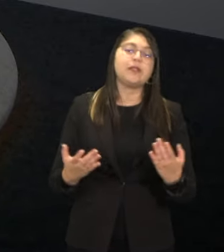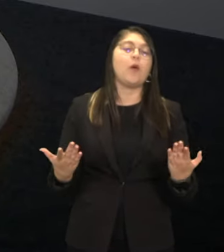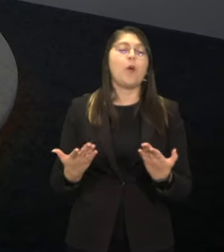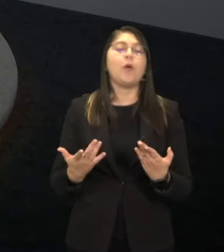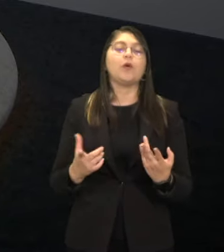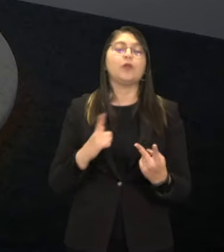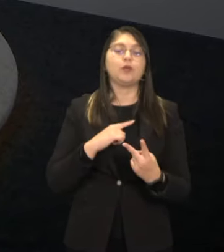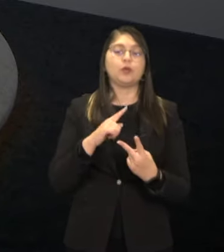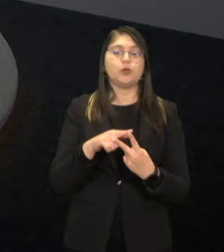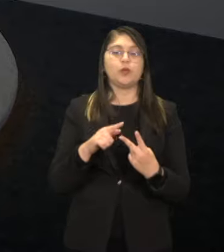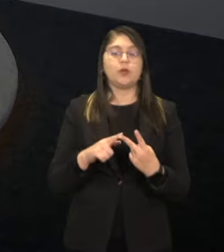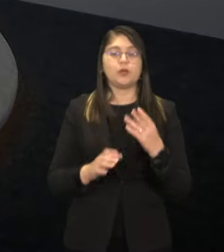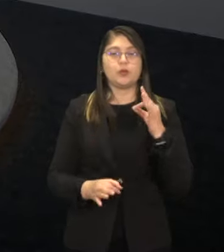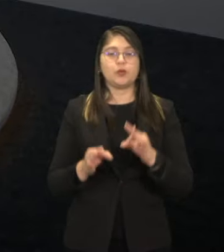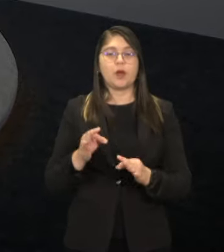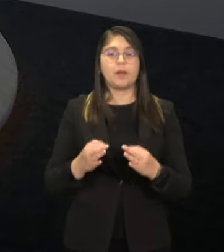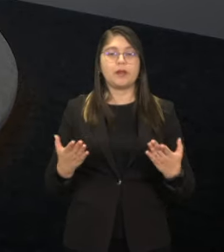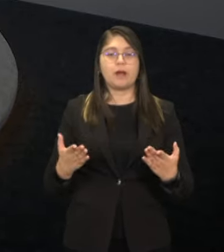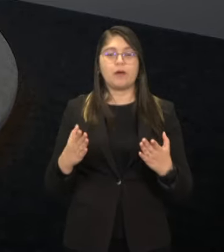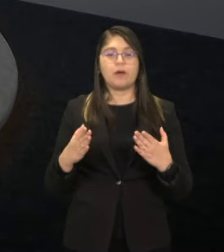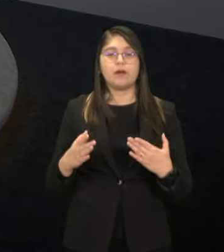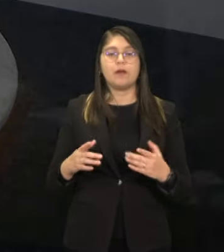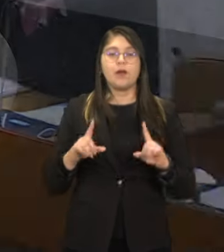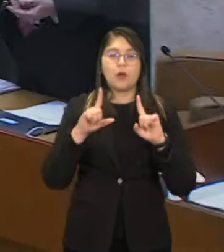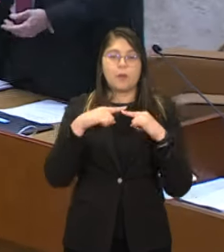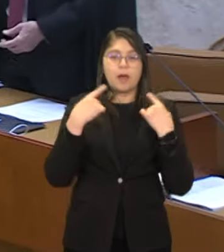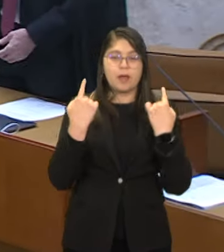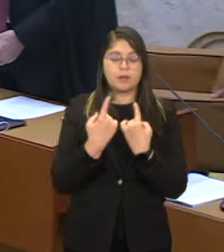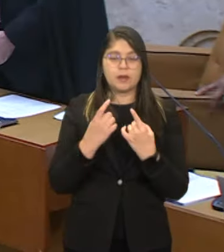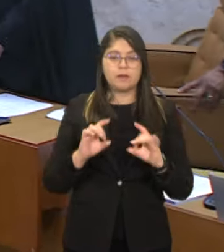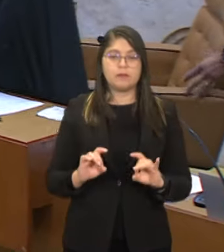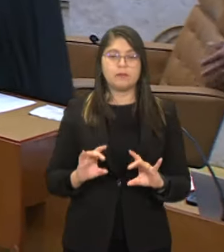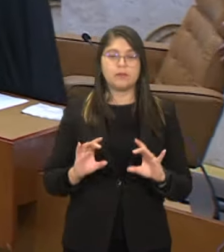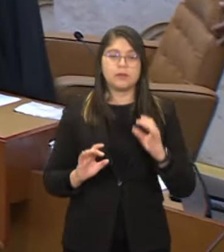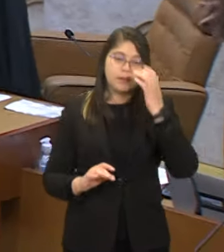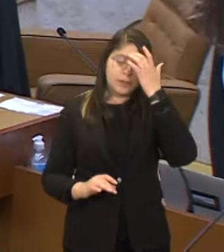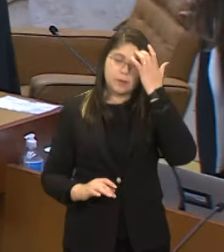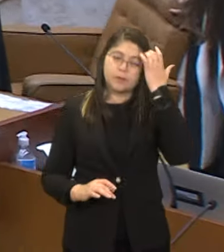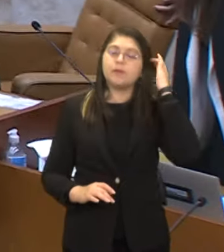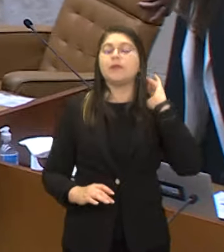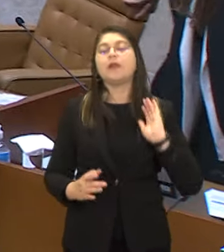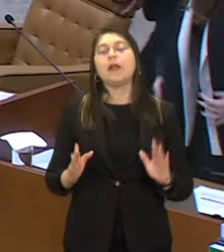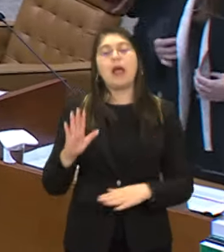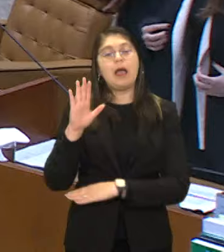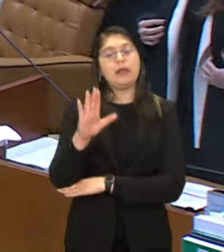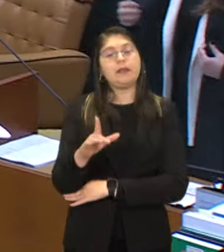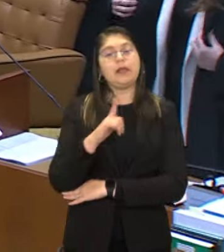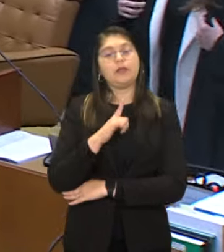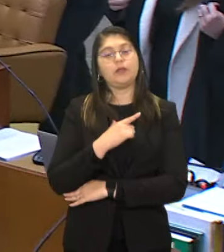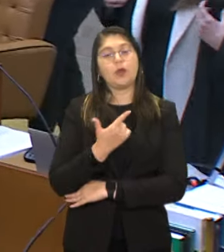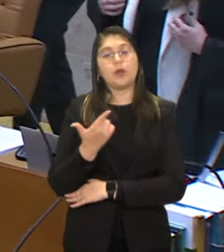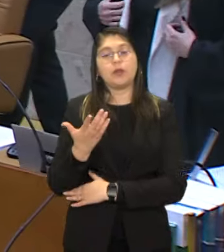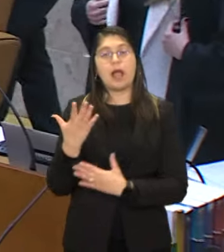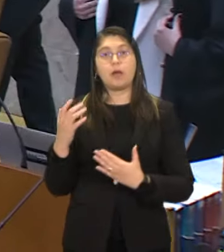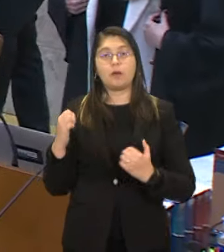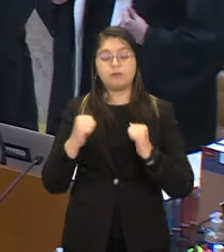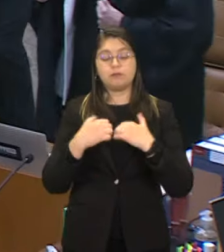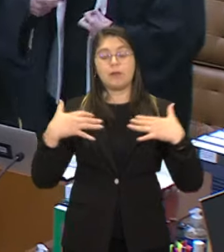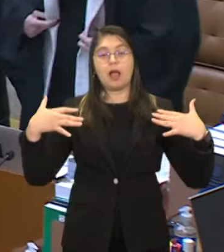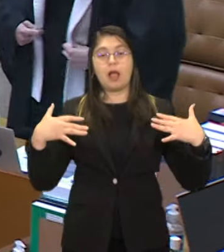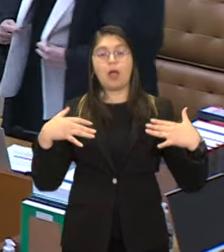uma sessão extraordinária agora pela manhã. À tarde teremos mais outra sessão. Vamos direto ao plenário do Supremo Tribunal Federal. O presidente